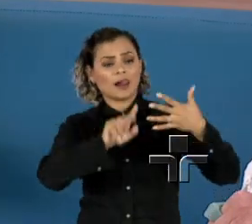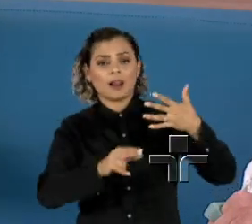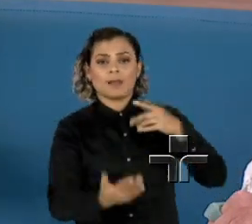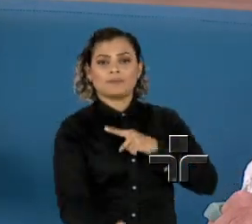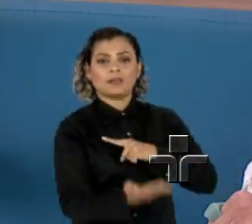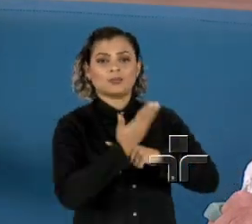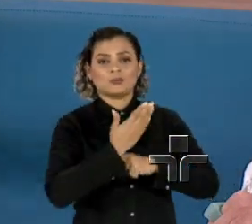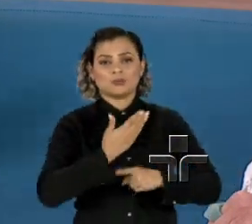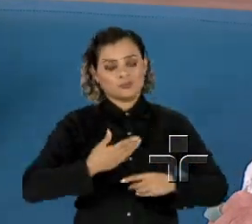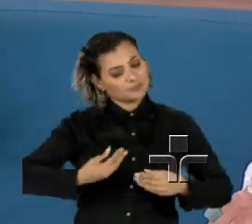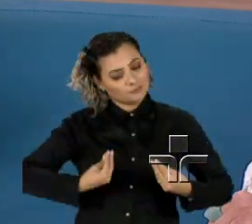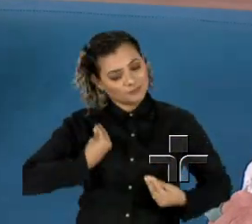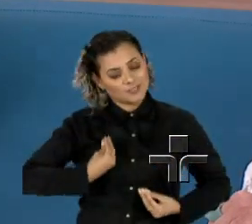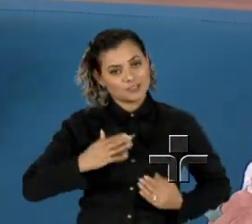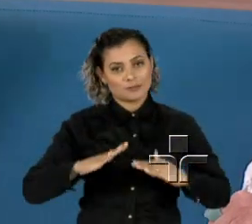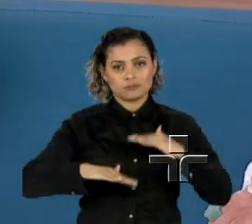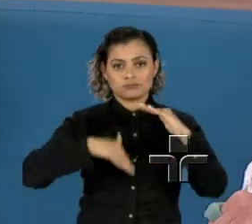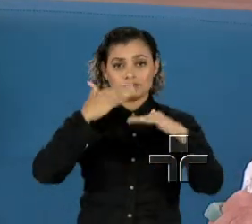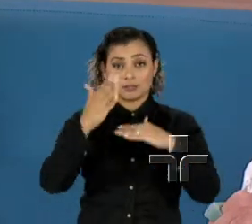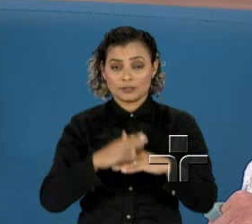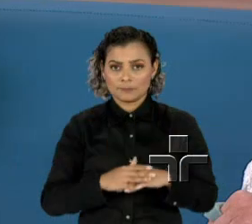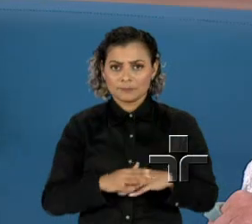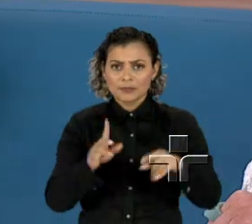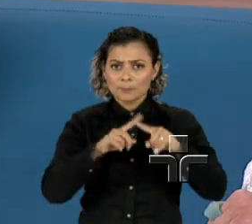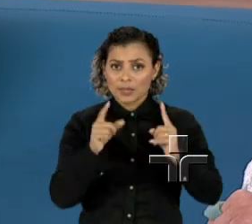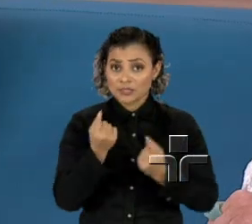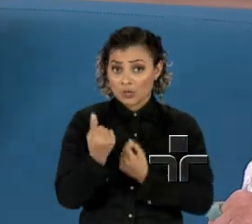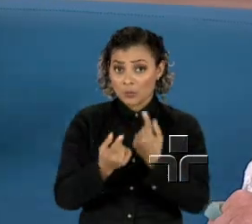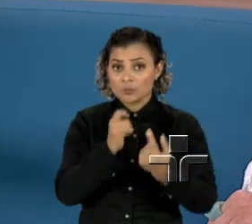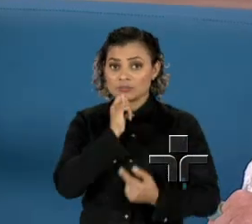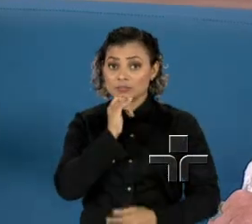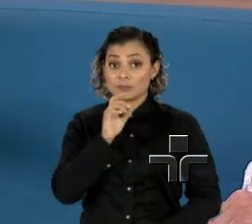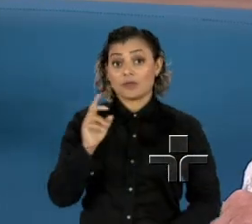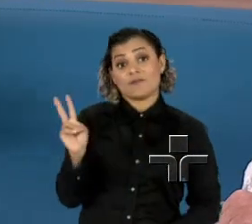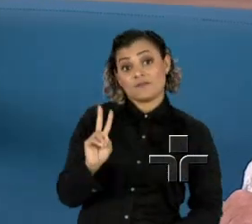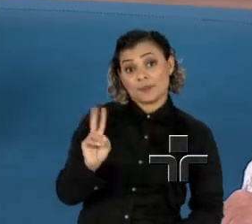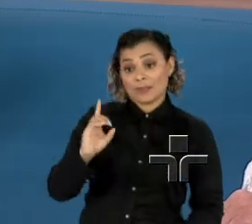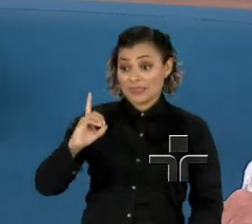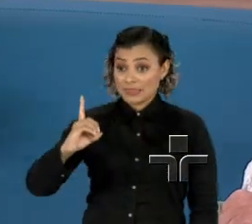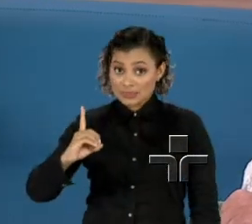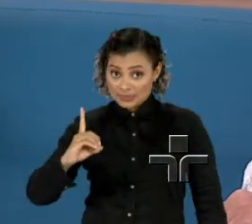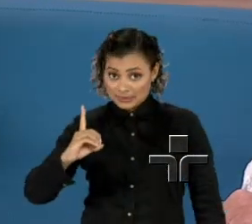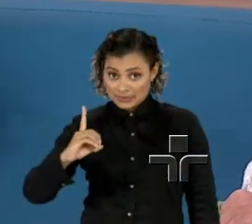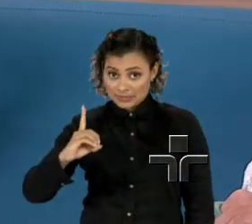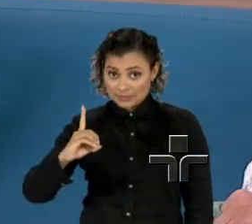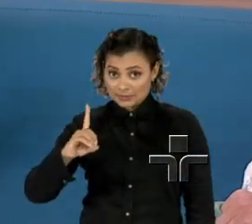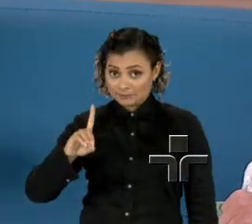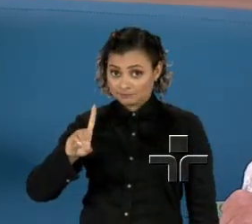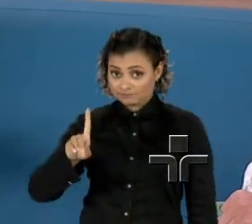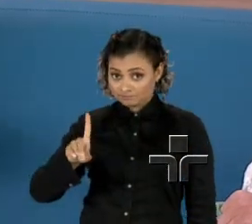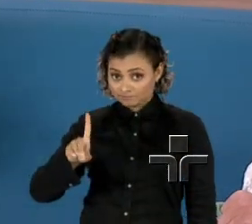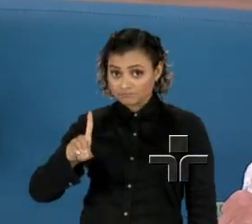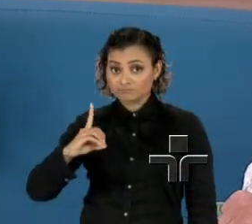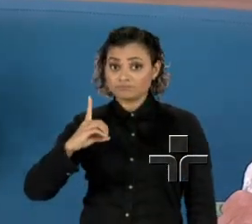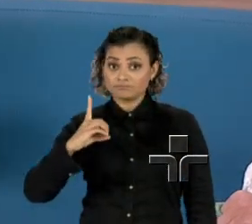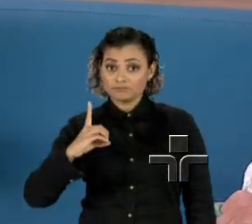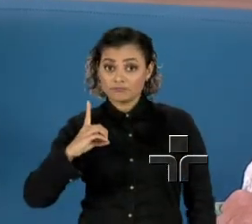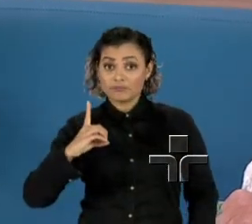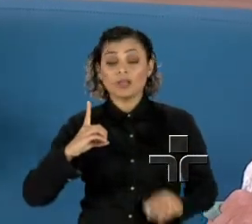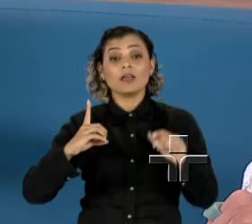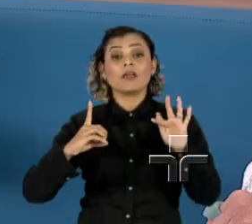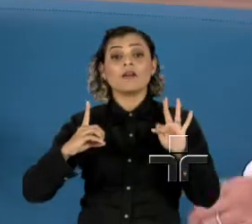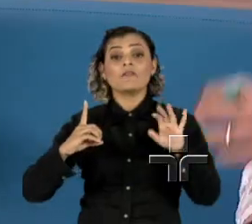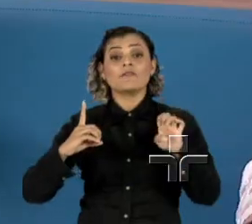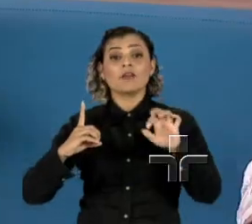nosso crescimento. Mas existem algumas, como a vitamina D e muitas vezes o ferro, que em